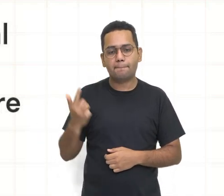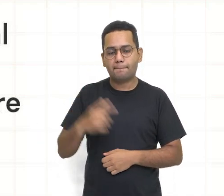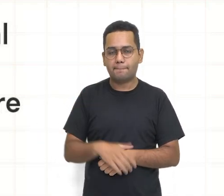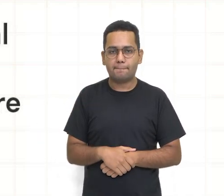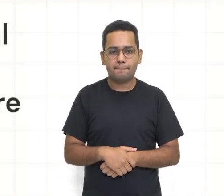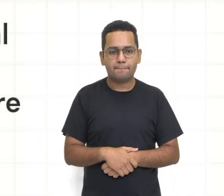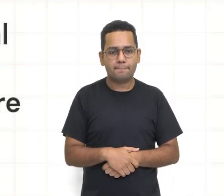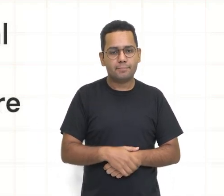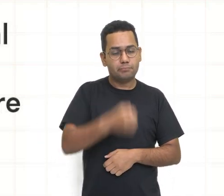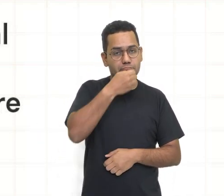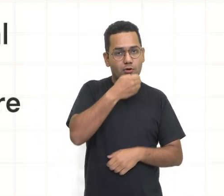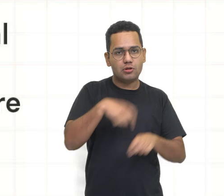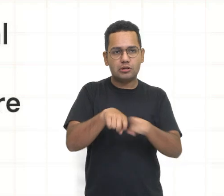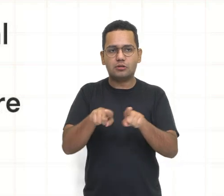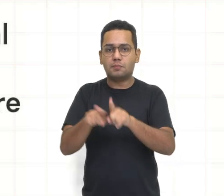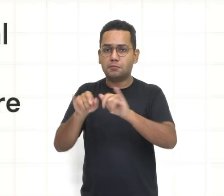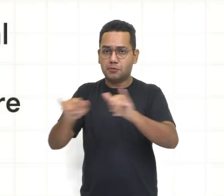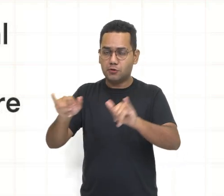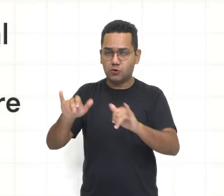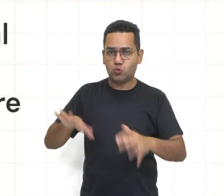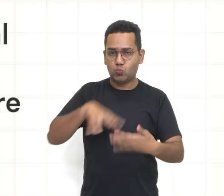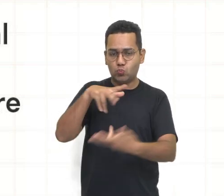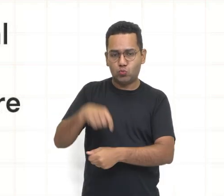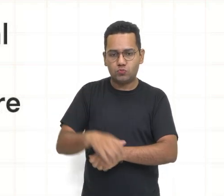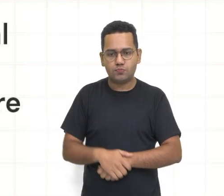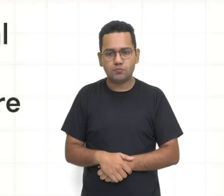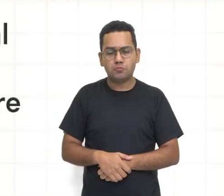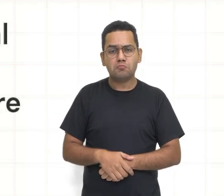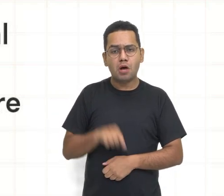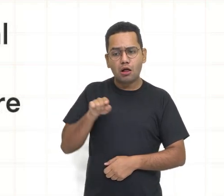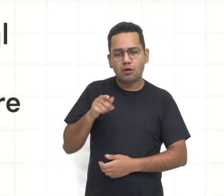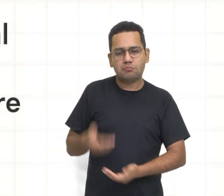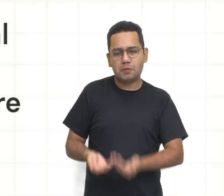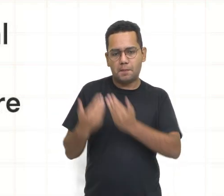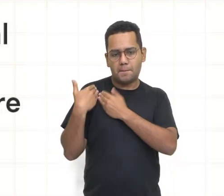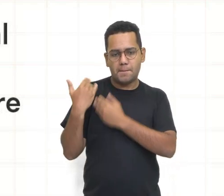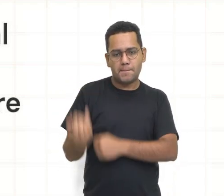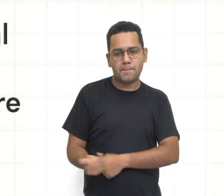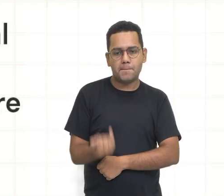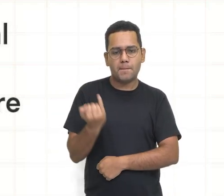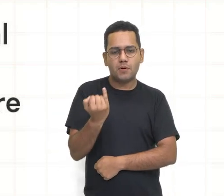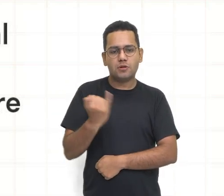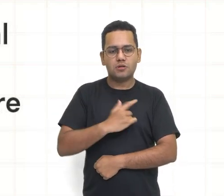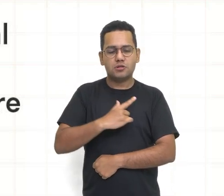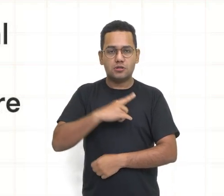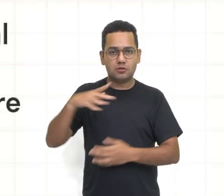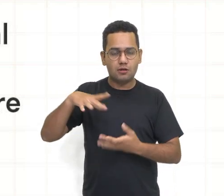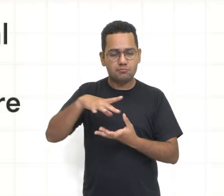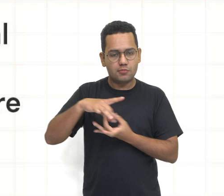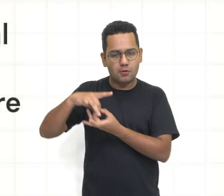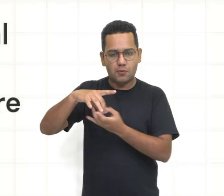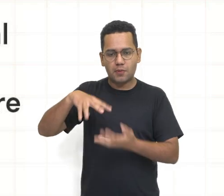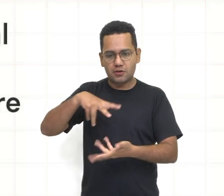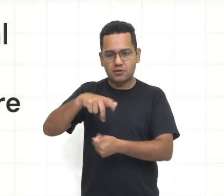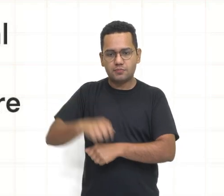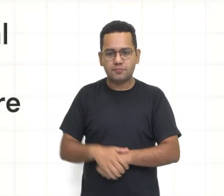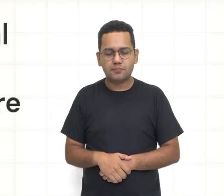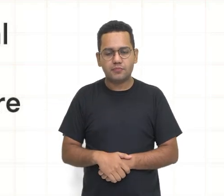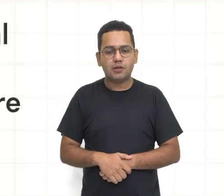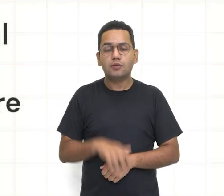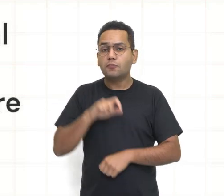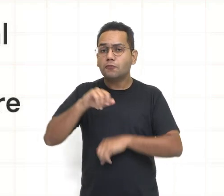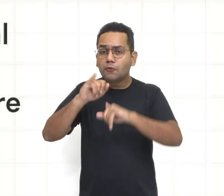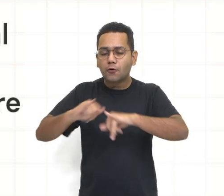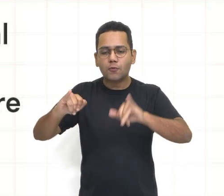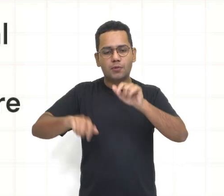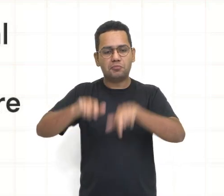mídia global. A mídia global vai desempenhar um papel importante na globalização, informando o